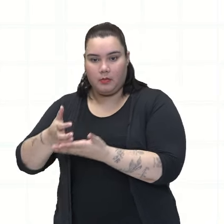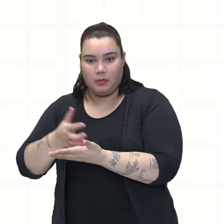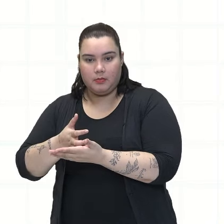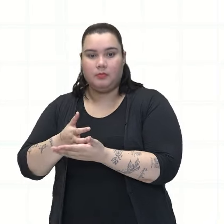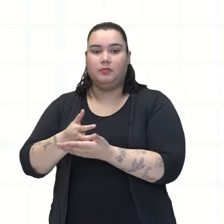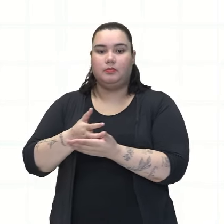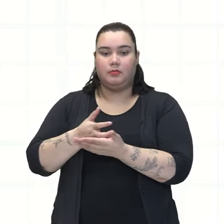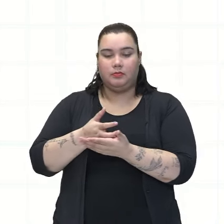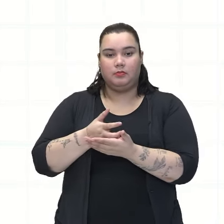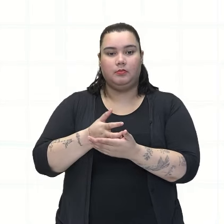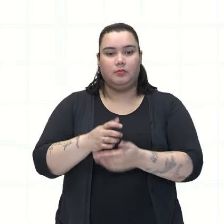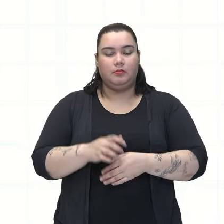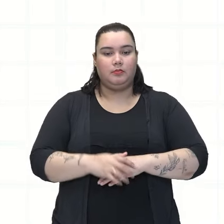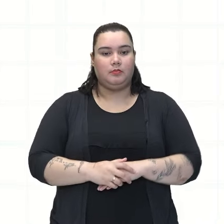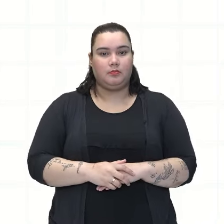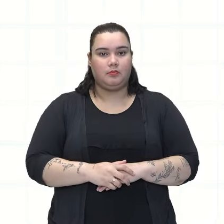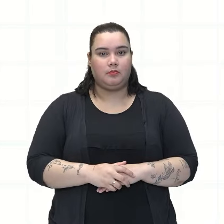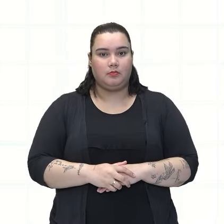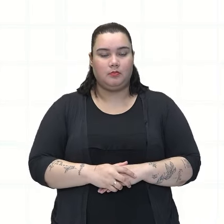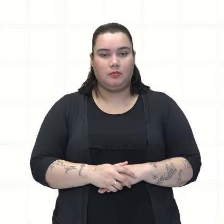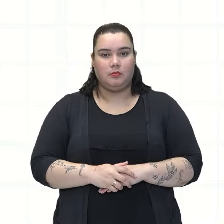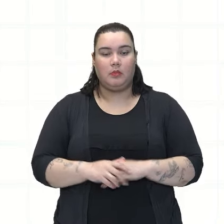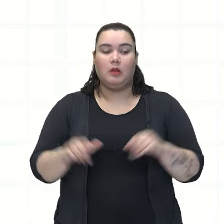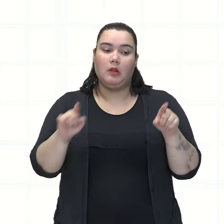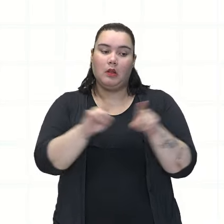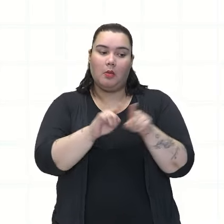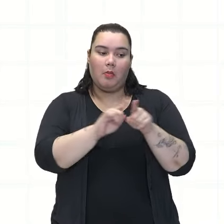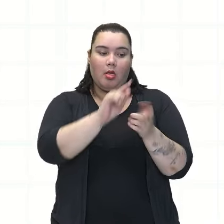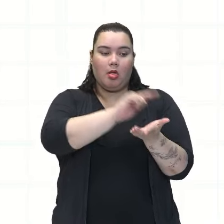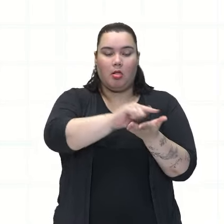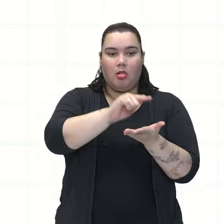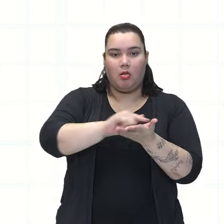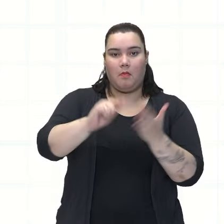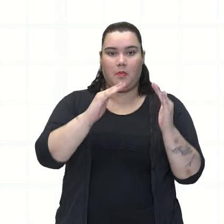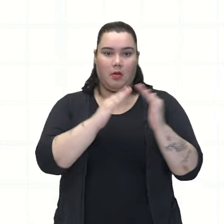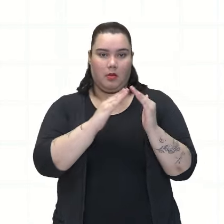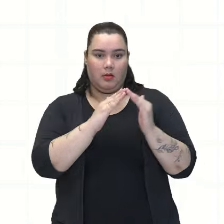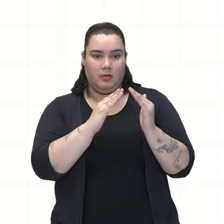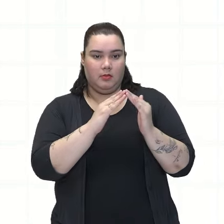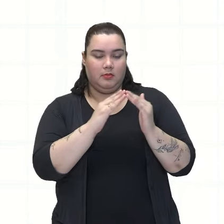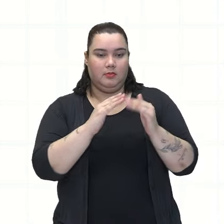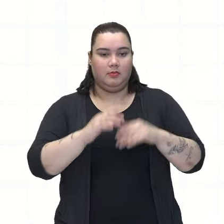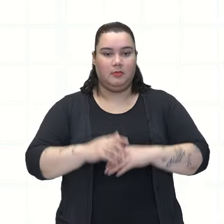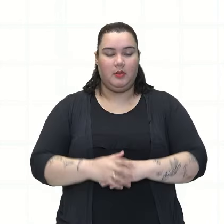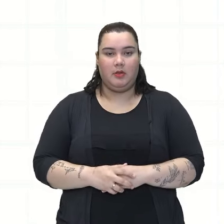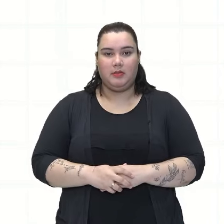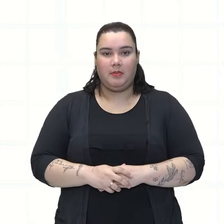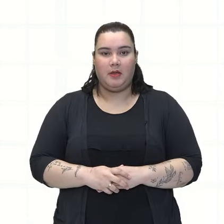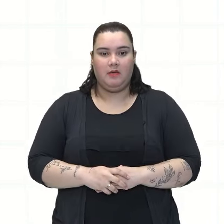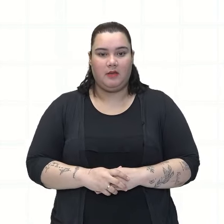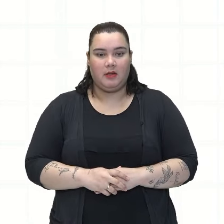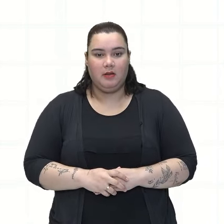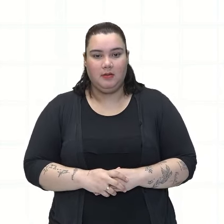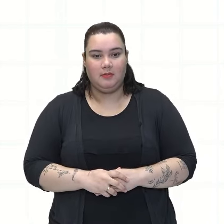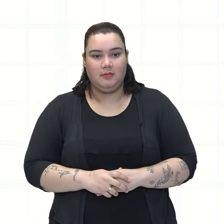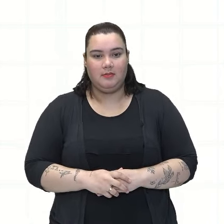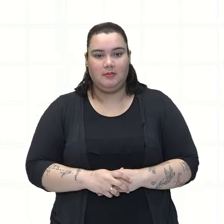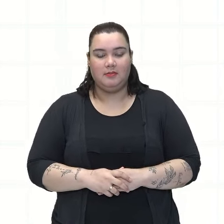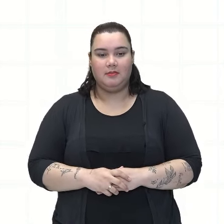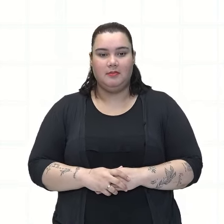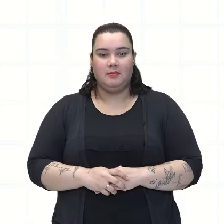up the house. Então, e vou também limpar a casa. E ela continua falando. In the